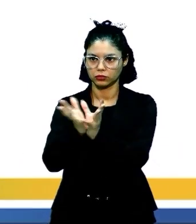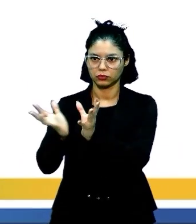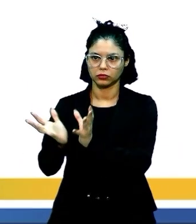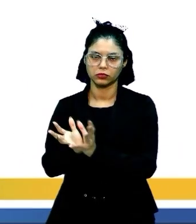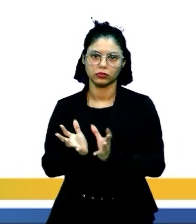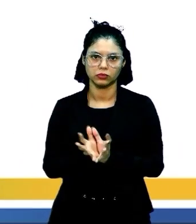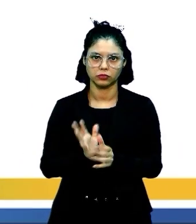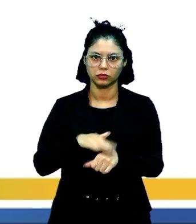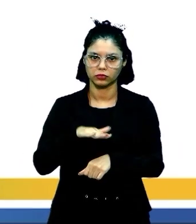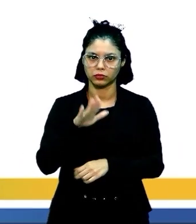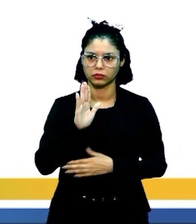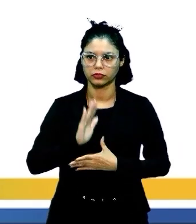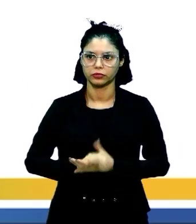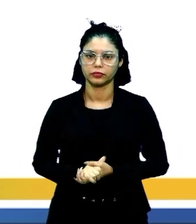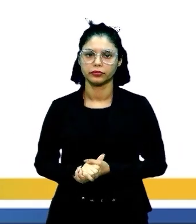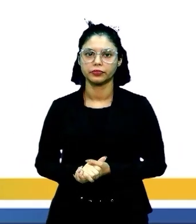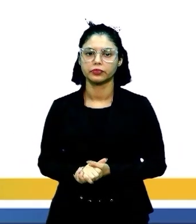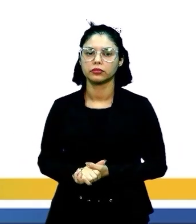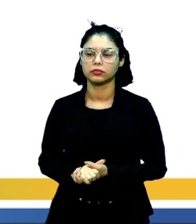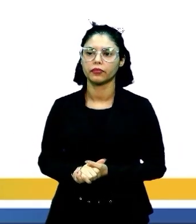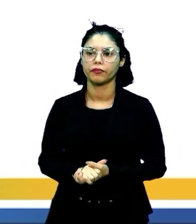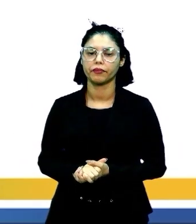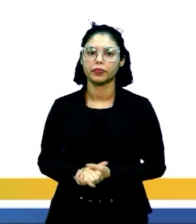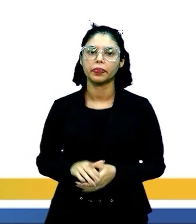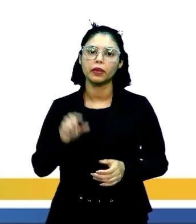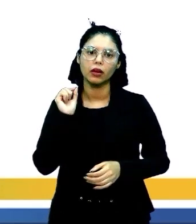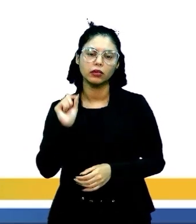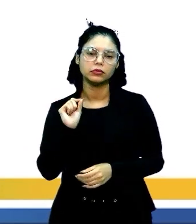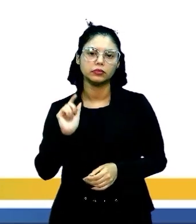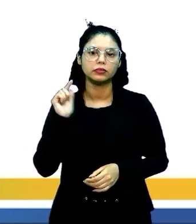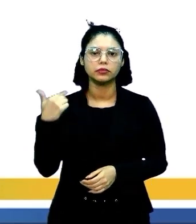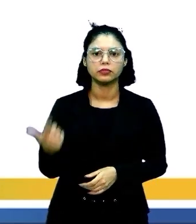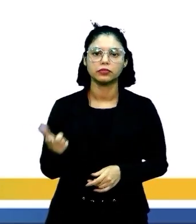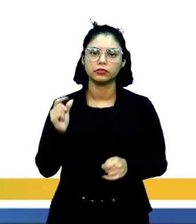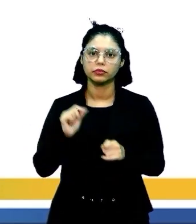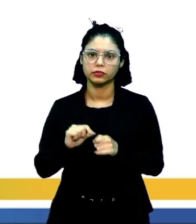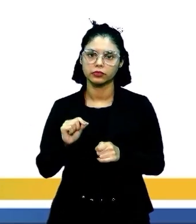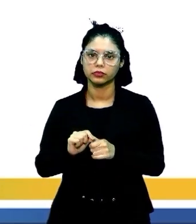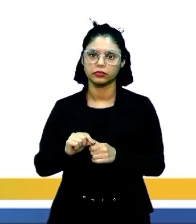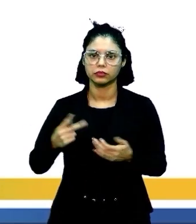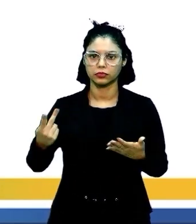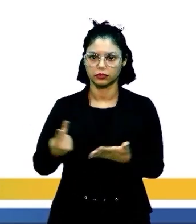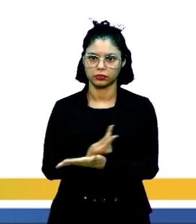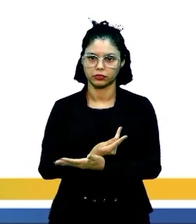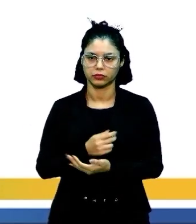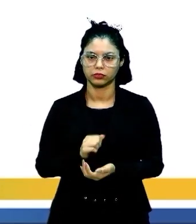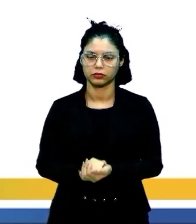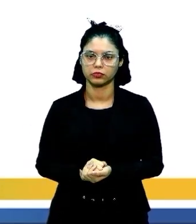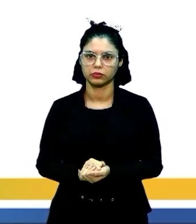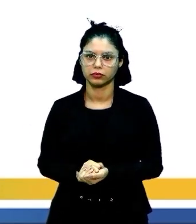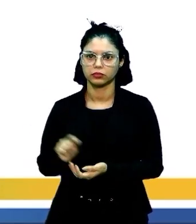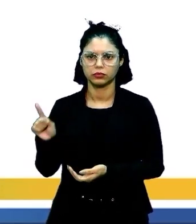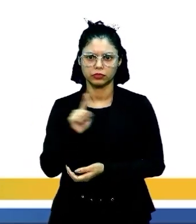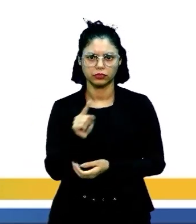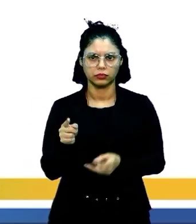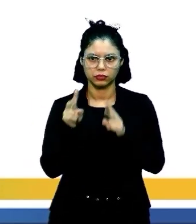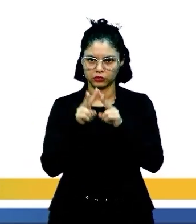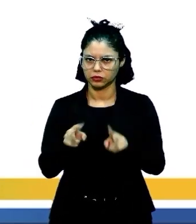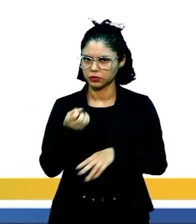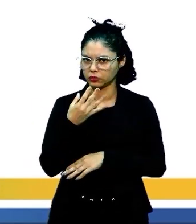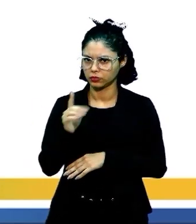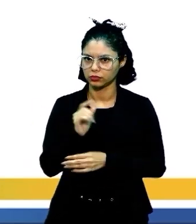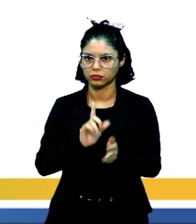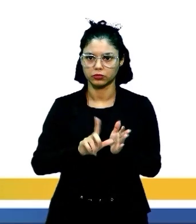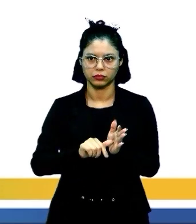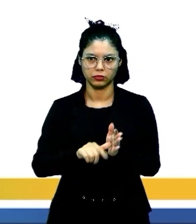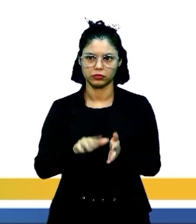dos demais grupos sociais. O que os outros fazem é incorreto, não é